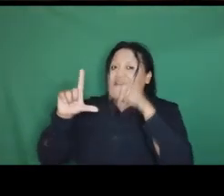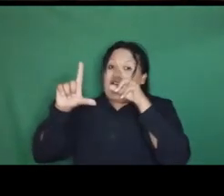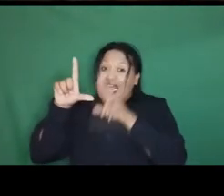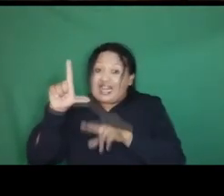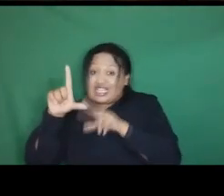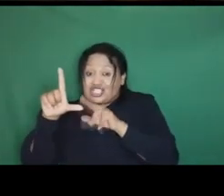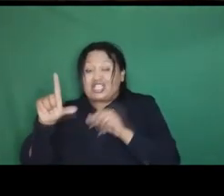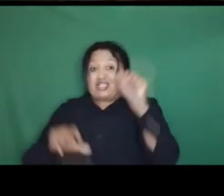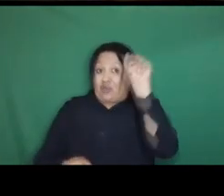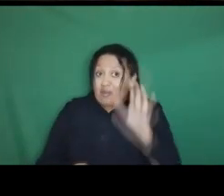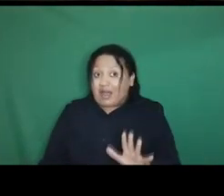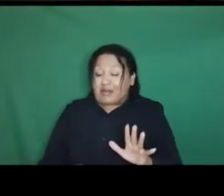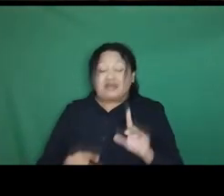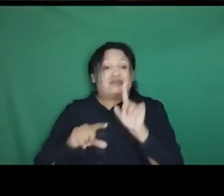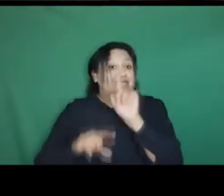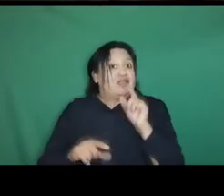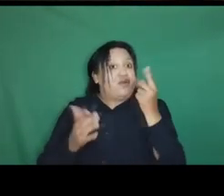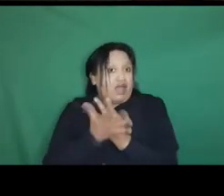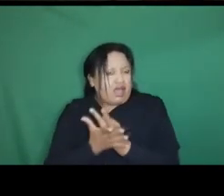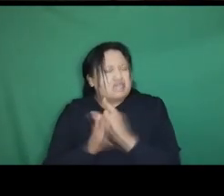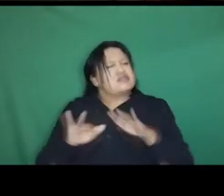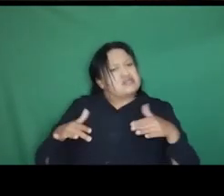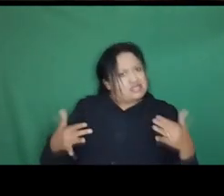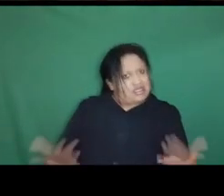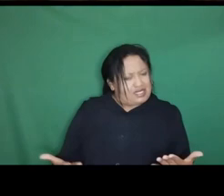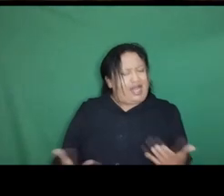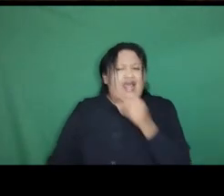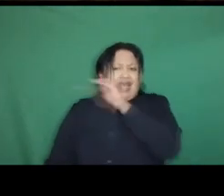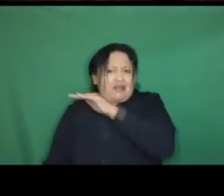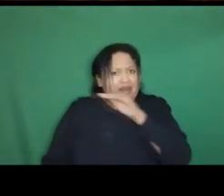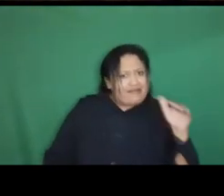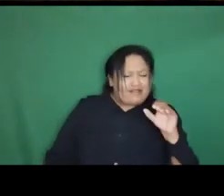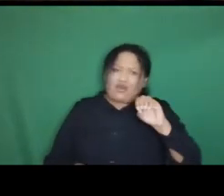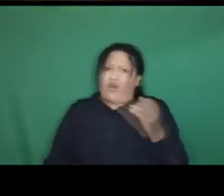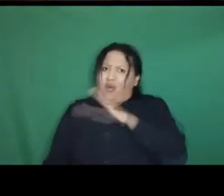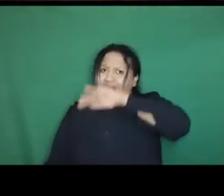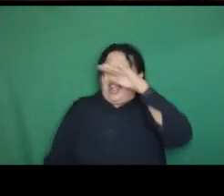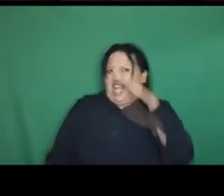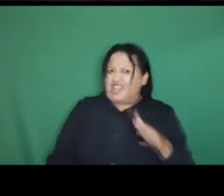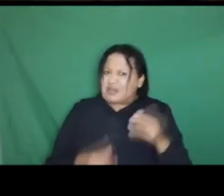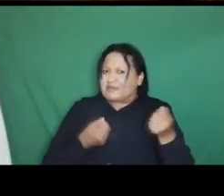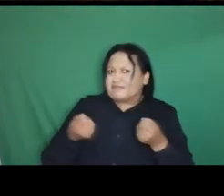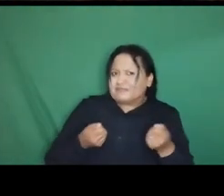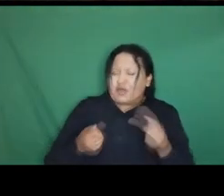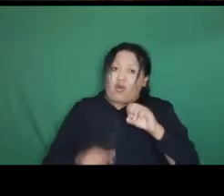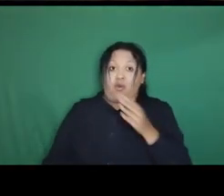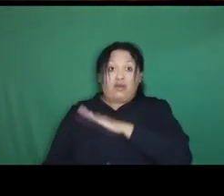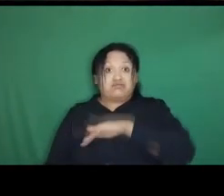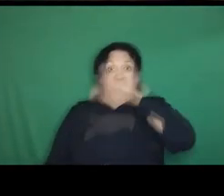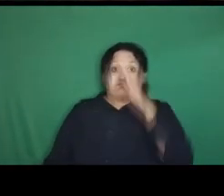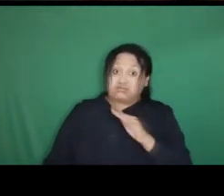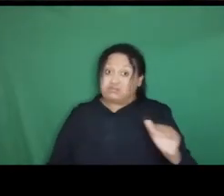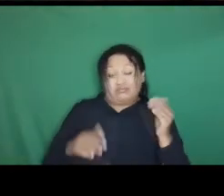ficar atento para não errar tá então será que é planície esse relevo verde aí dominante ou é Planalto